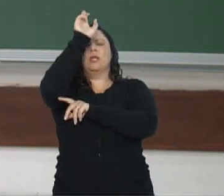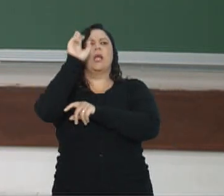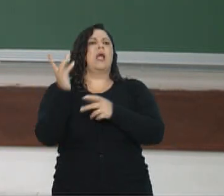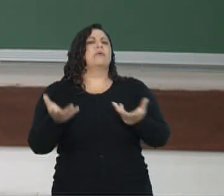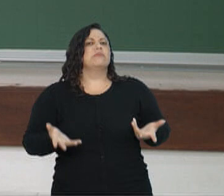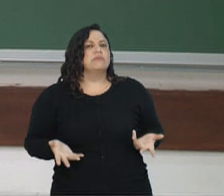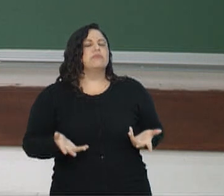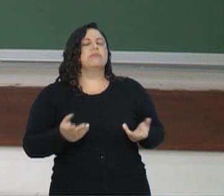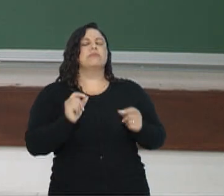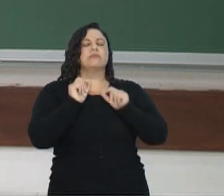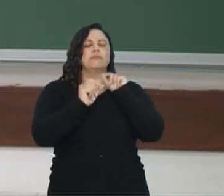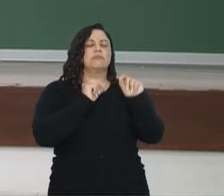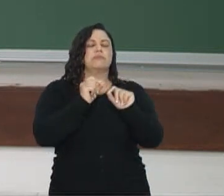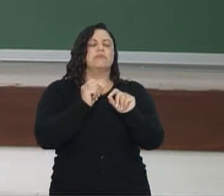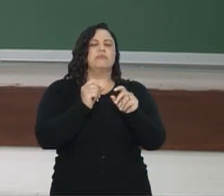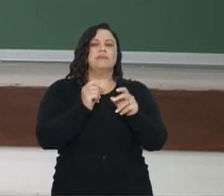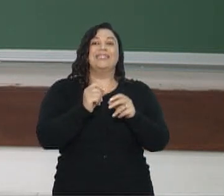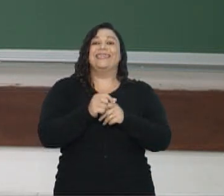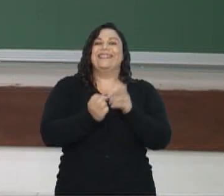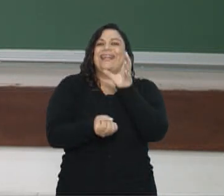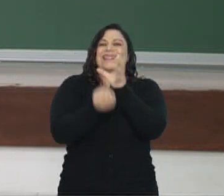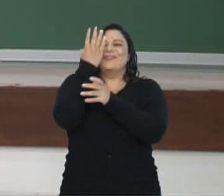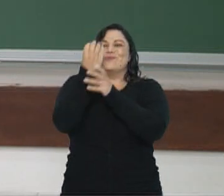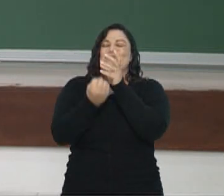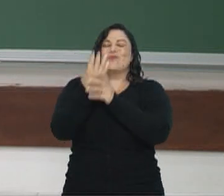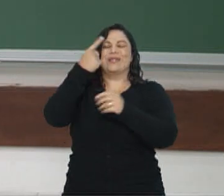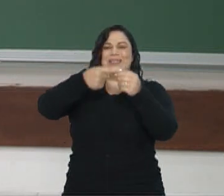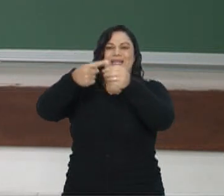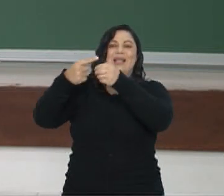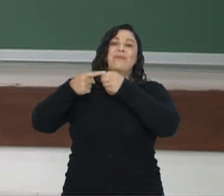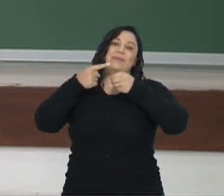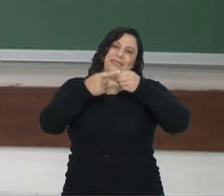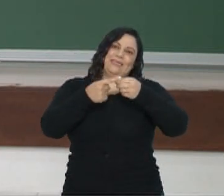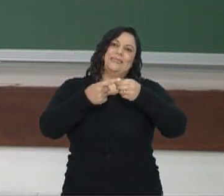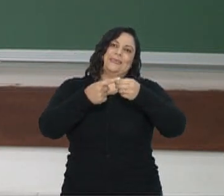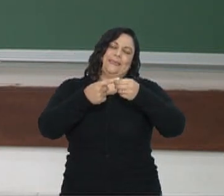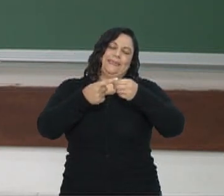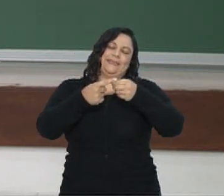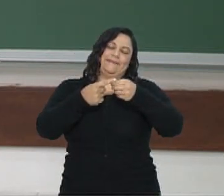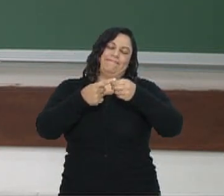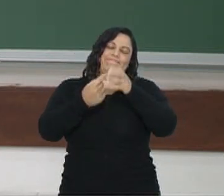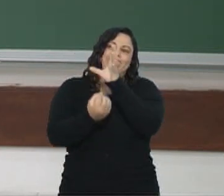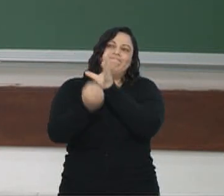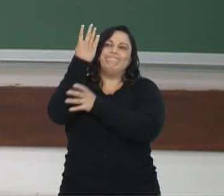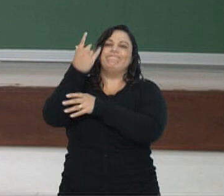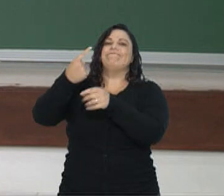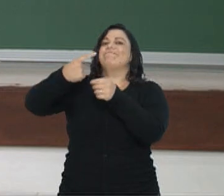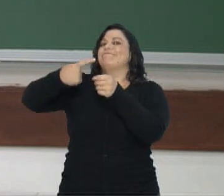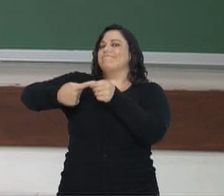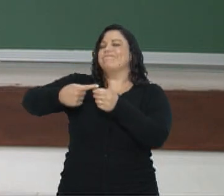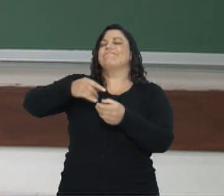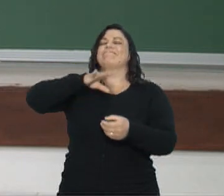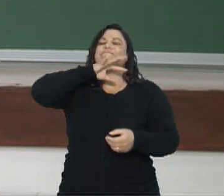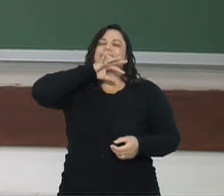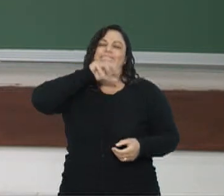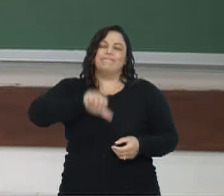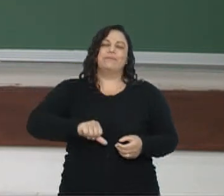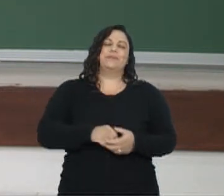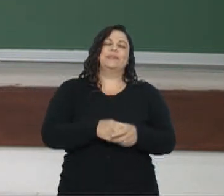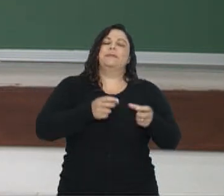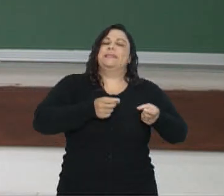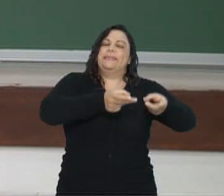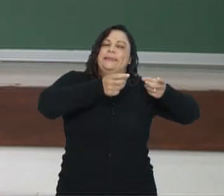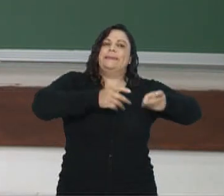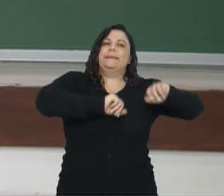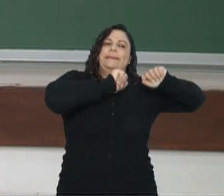tentou criar uma cidade, segundo o seu acordo socialista. Aí deu errado. Ele acabou falido, ele perdeu sua fábrica,